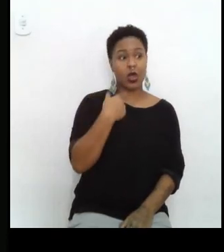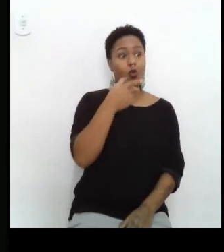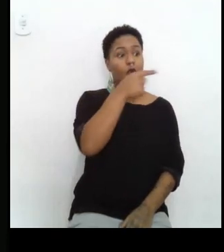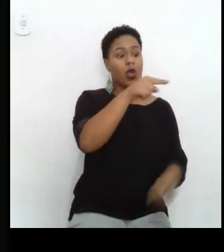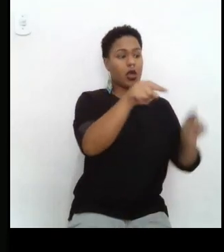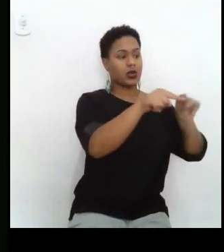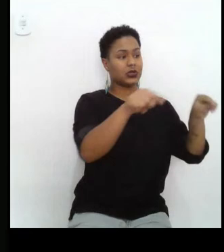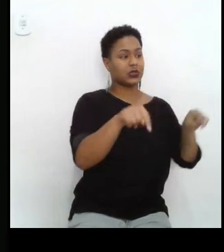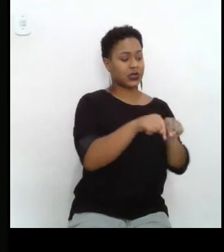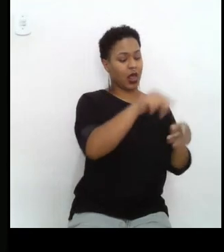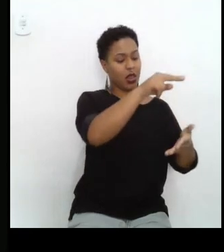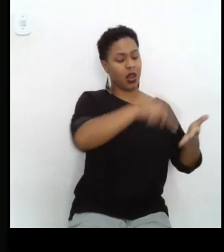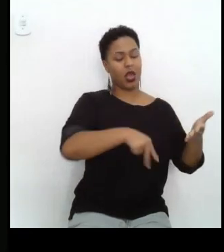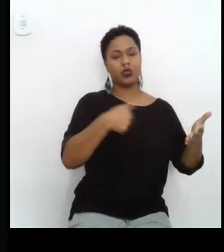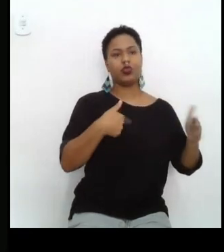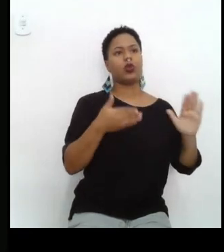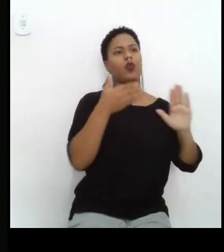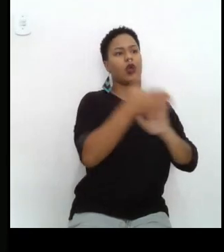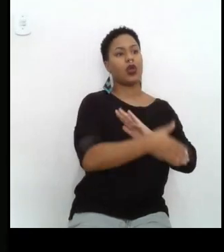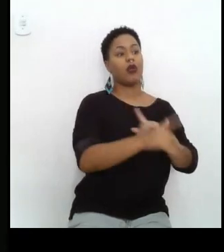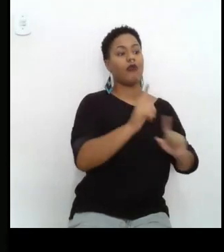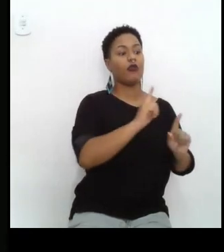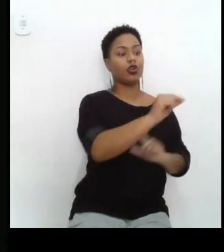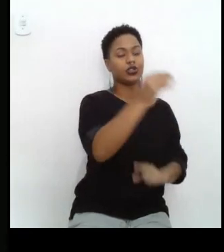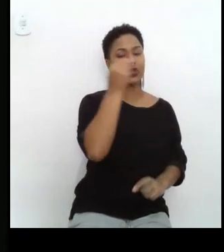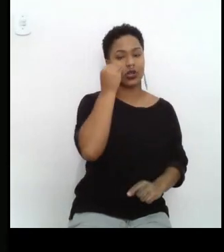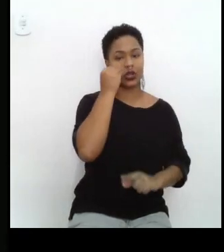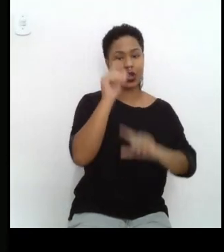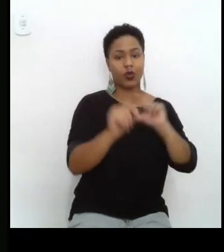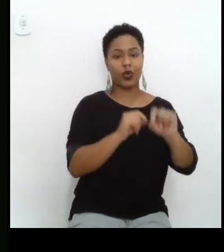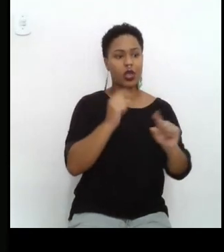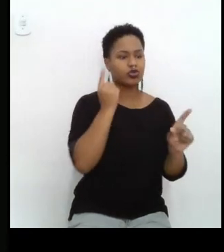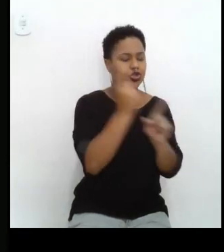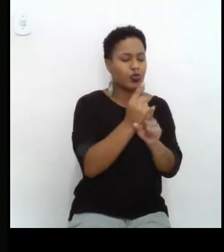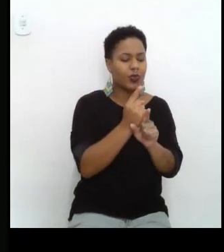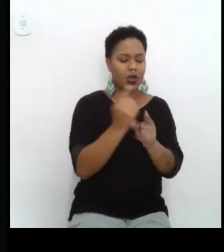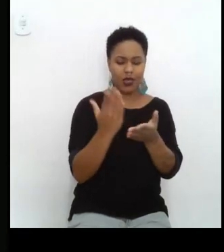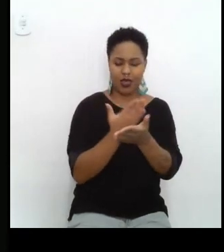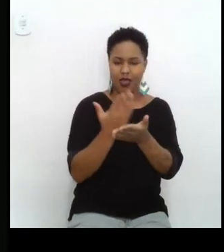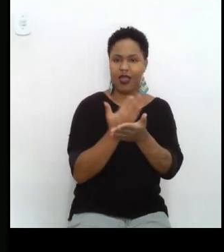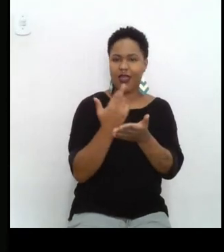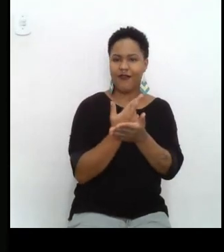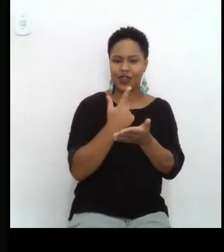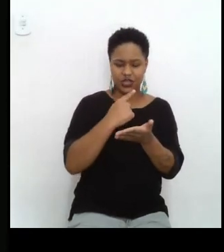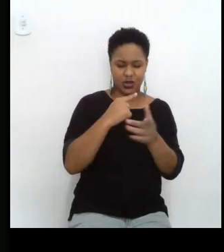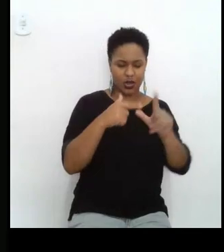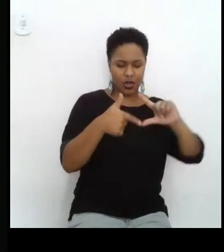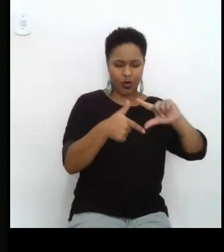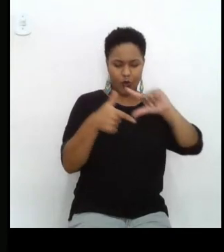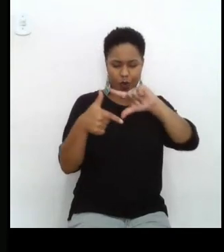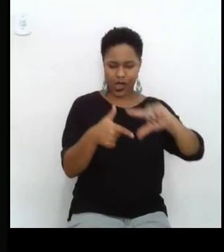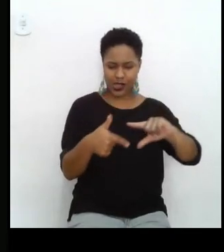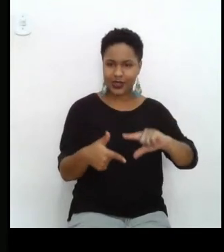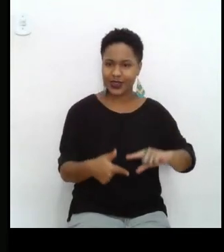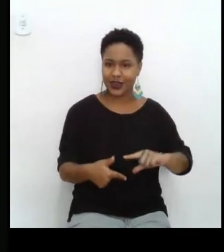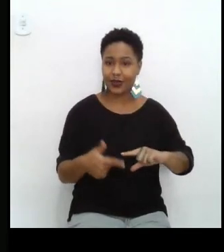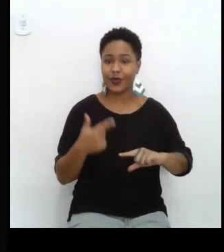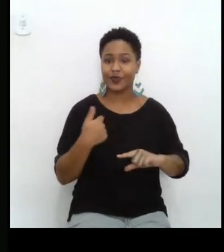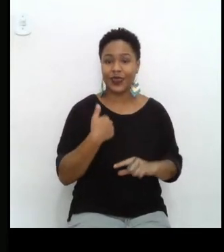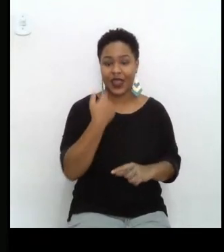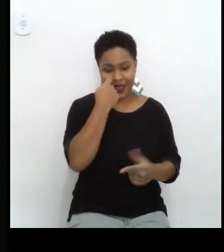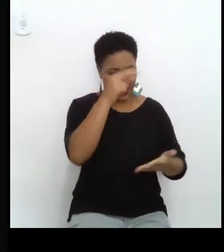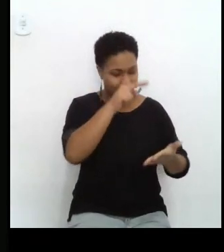E lá eu descobri as revistas em quadrinhos então ficava lendo a revista da Mônica uma